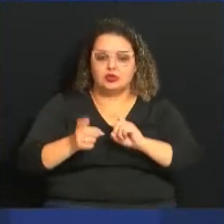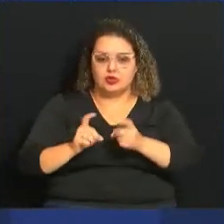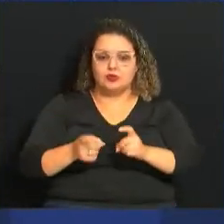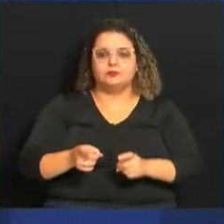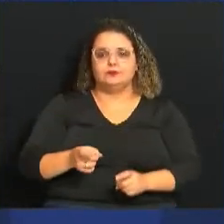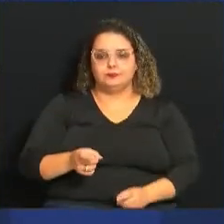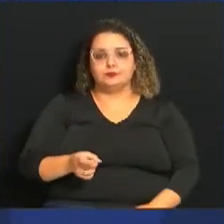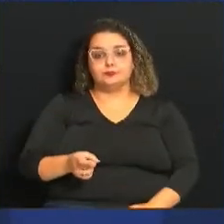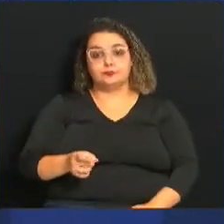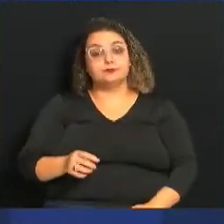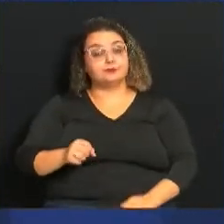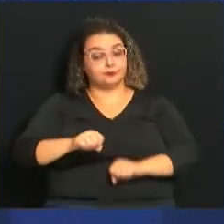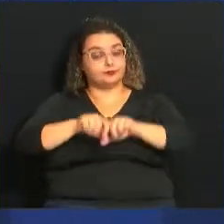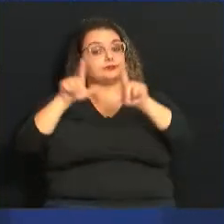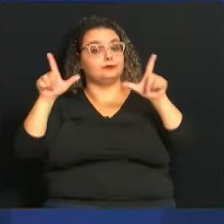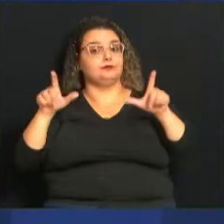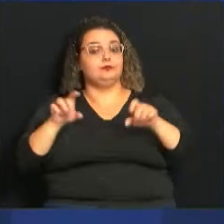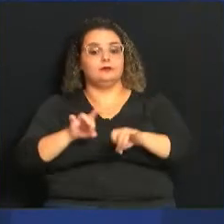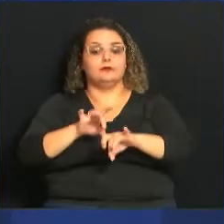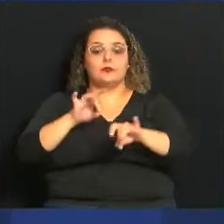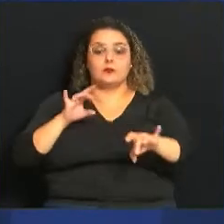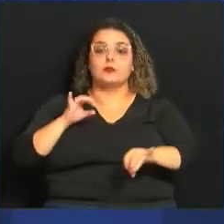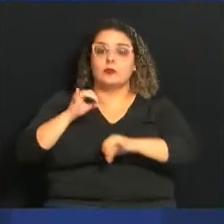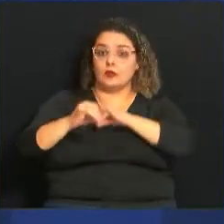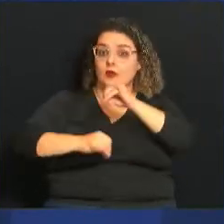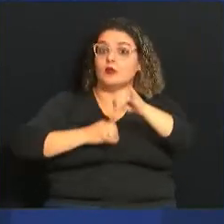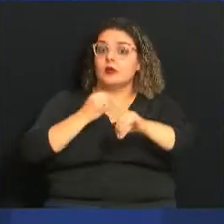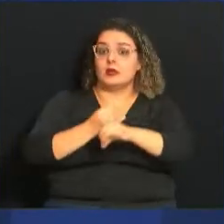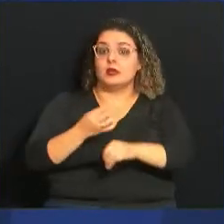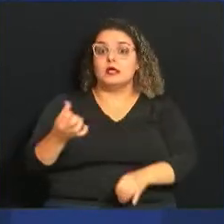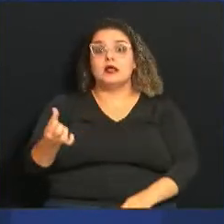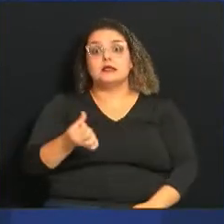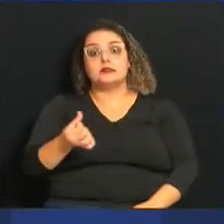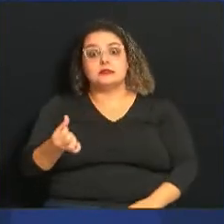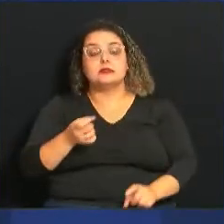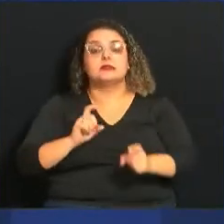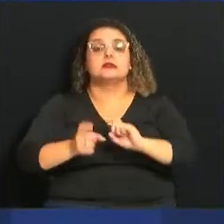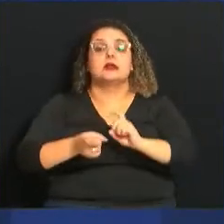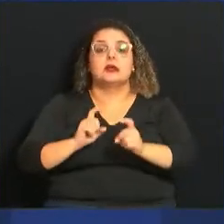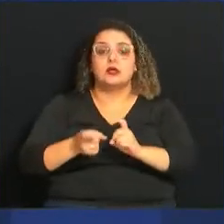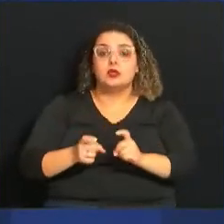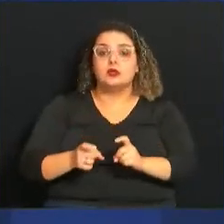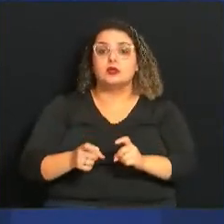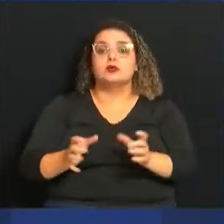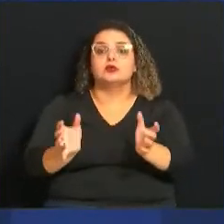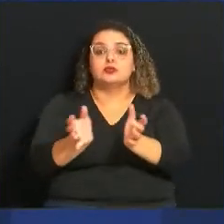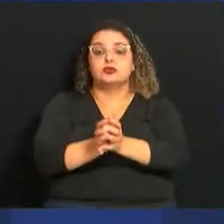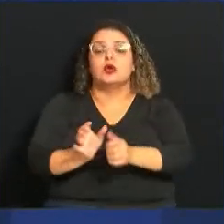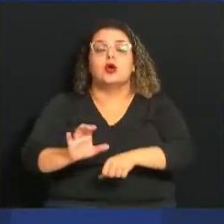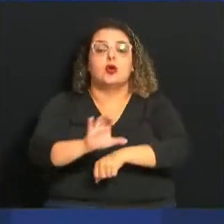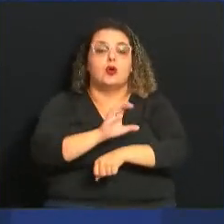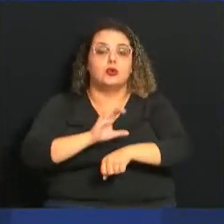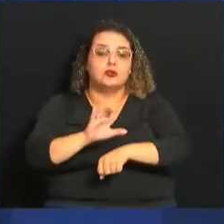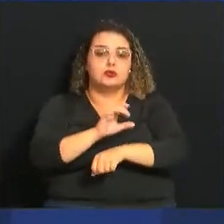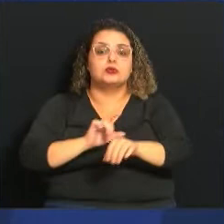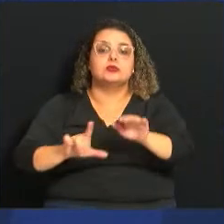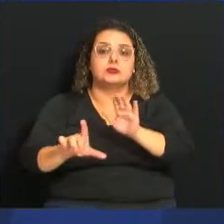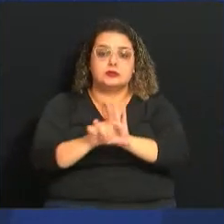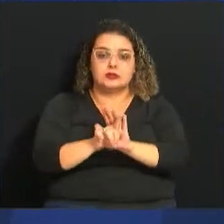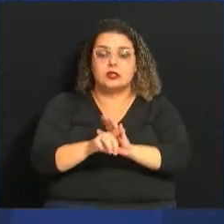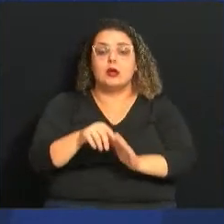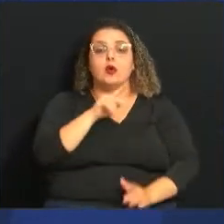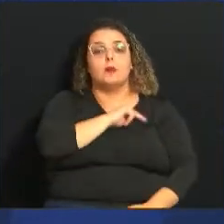forma remota, foi realizada a 6ª reunião da Comissão Permanente de Constituição e Legalidade, que é presidida